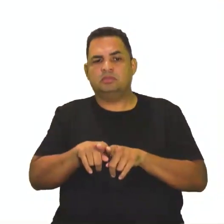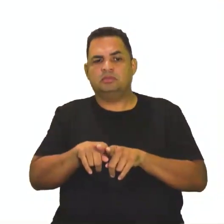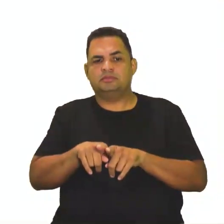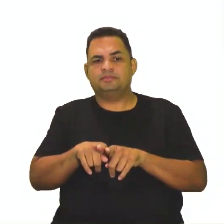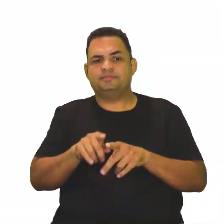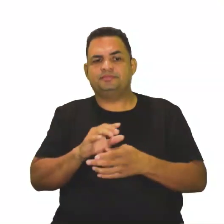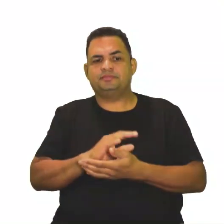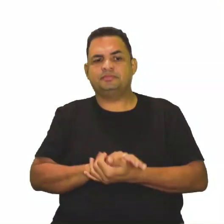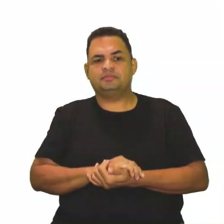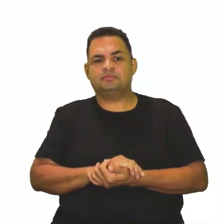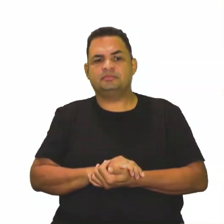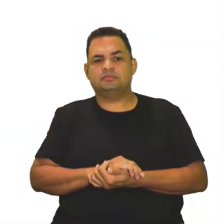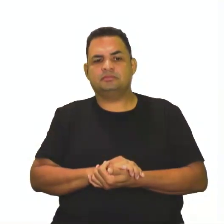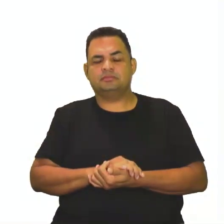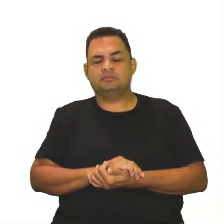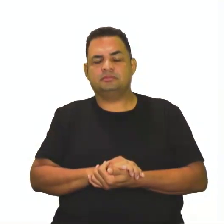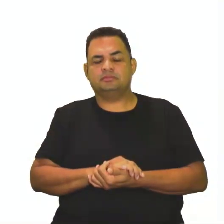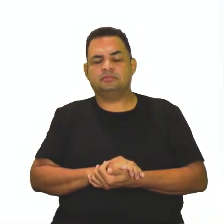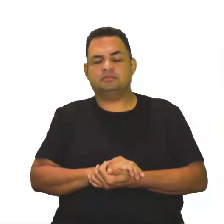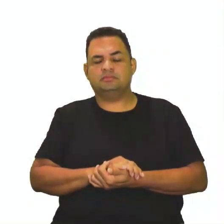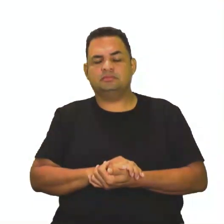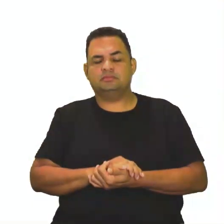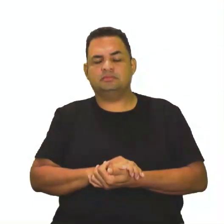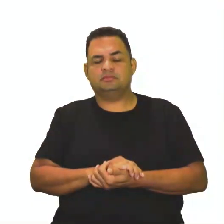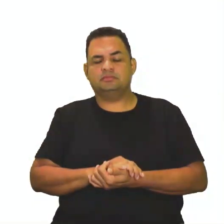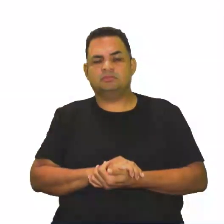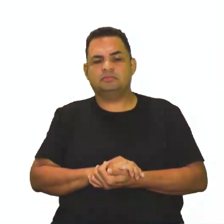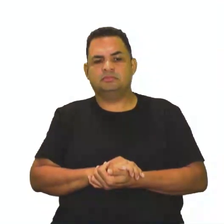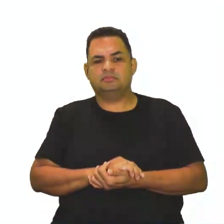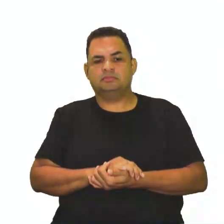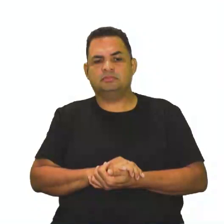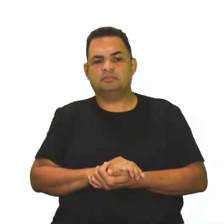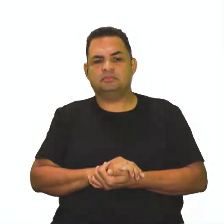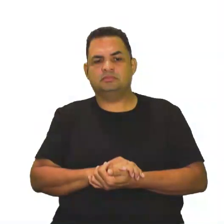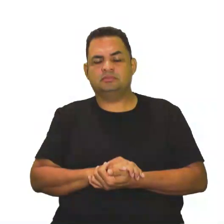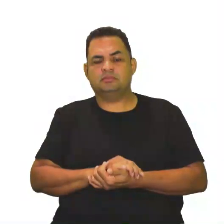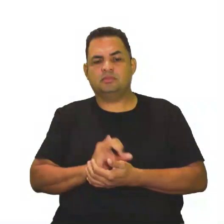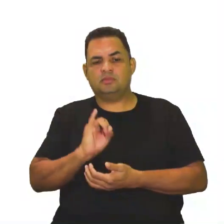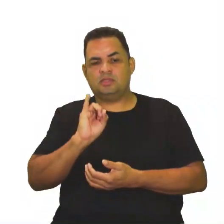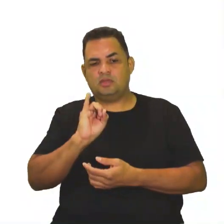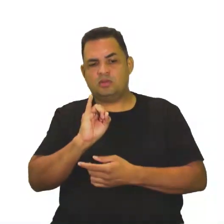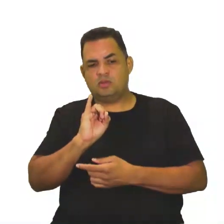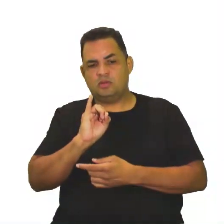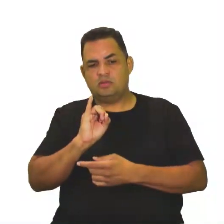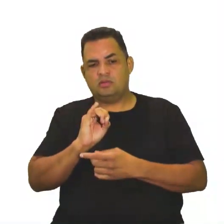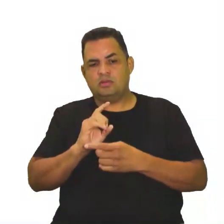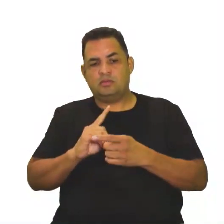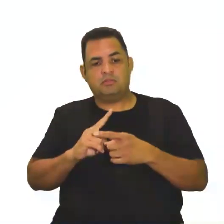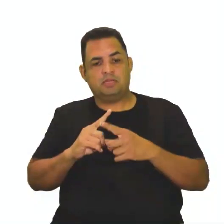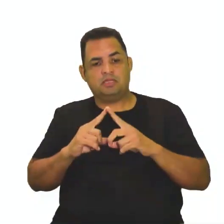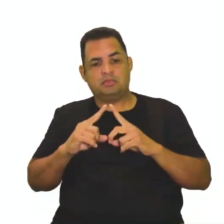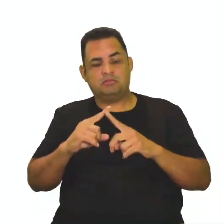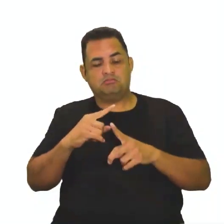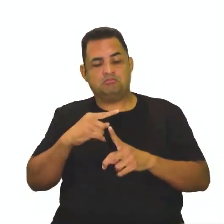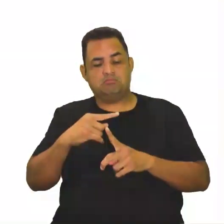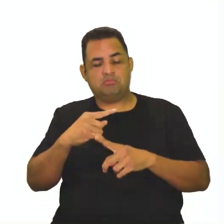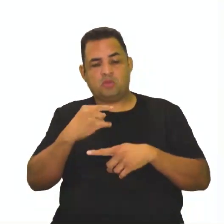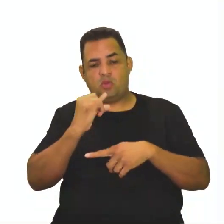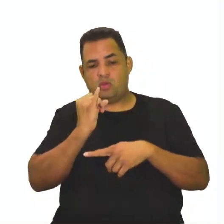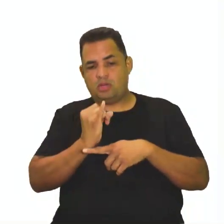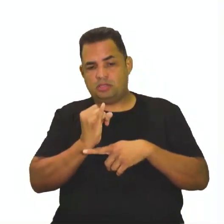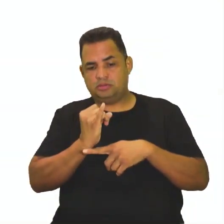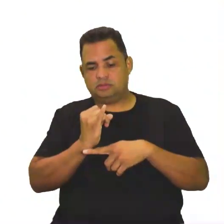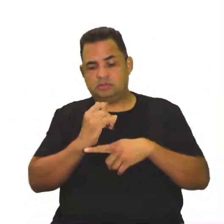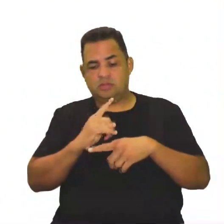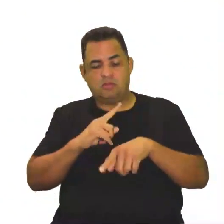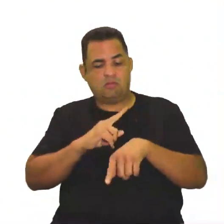carga aqui, a gente vai relacionar ela ao quê? De corrente por tempo, ok? E